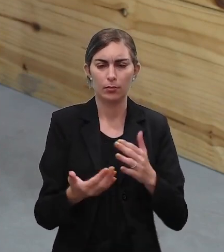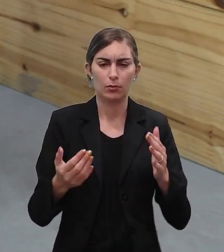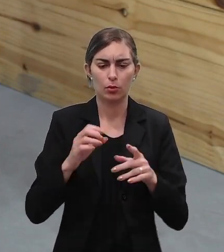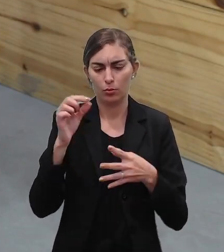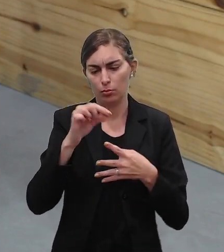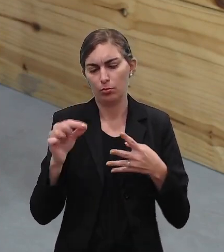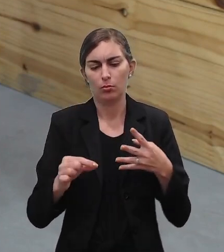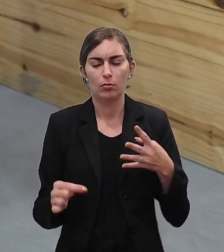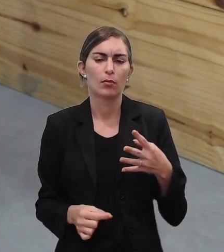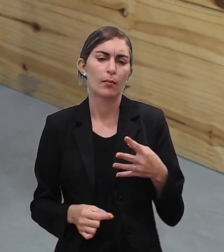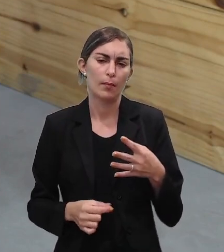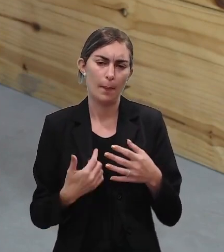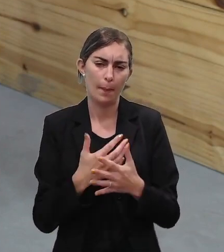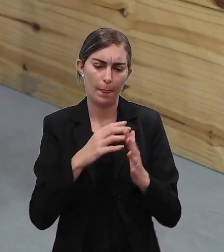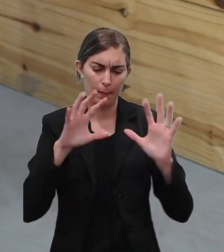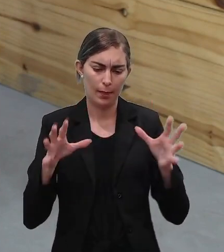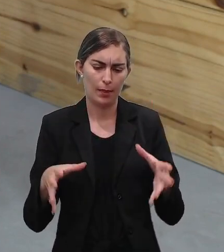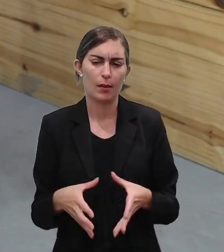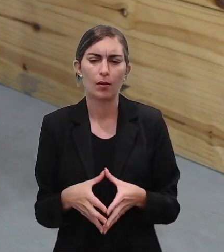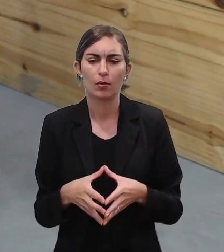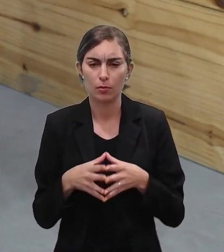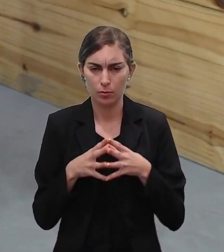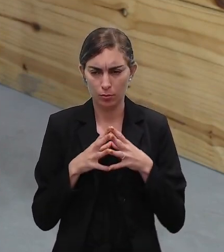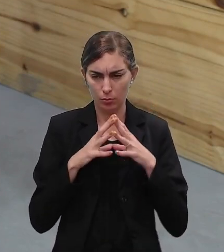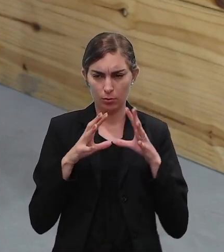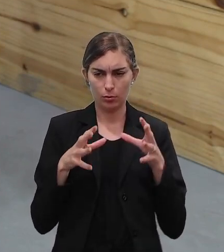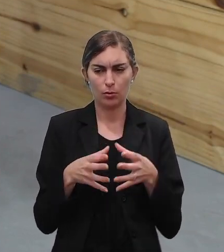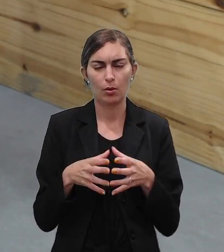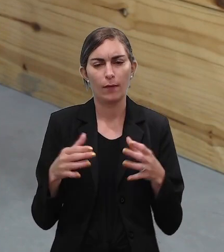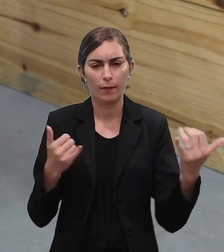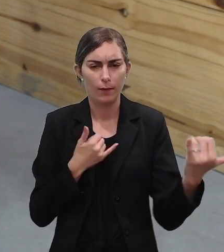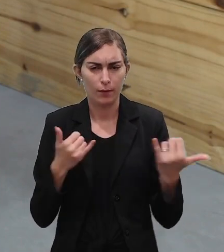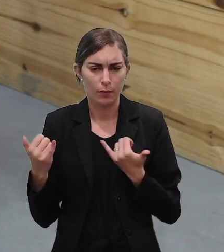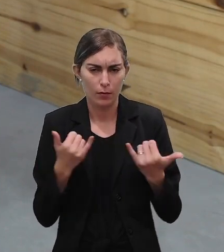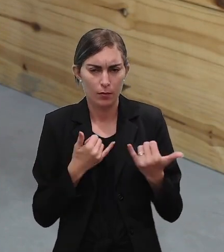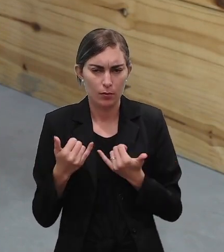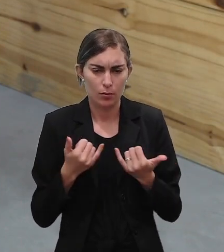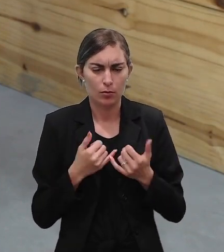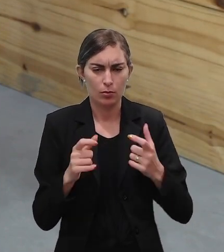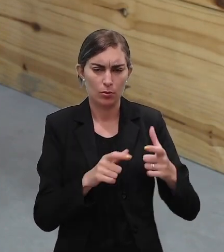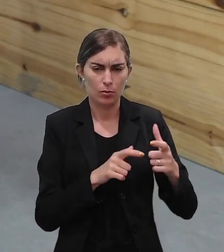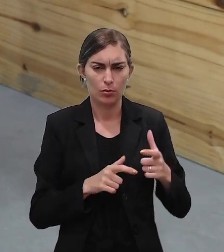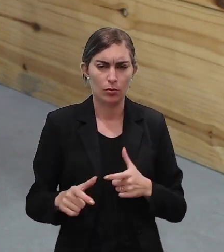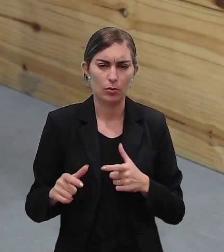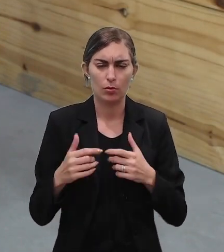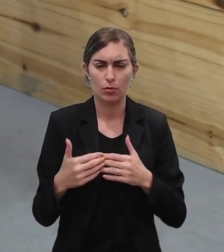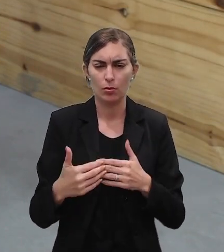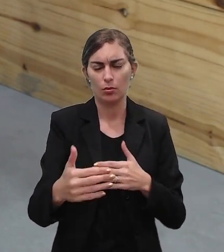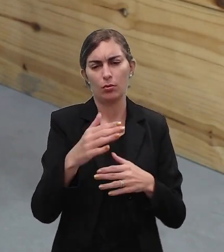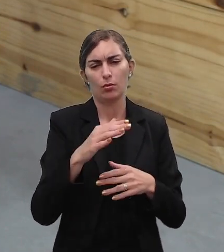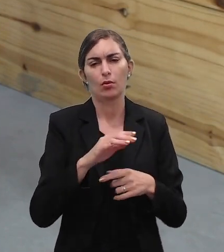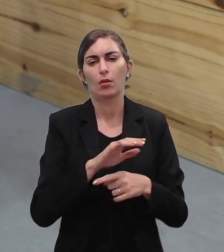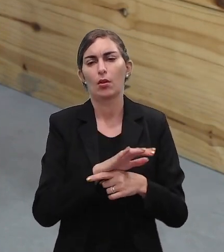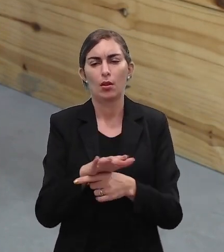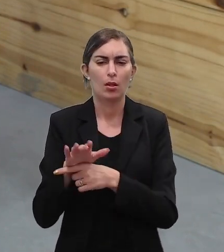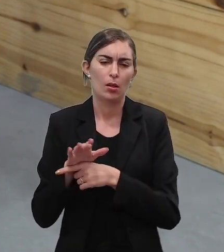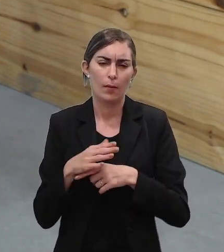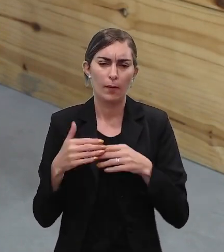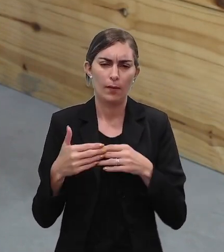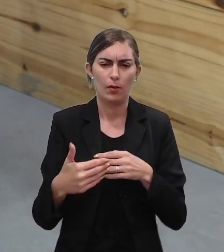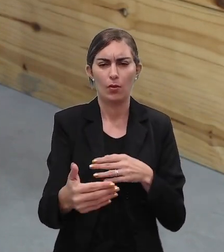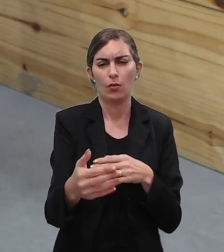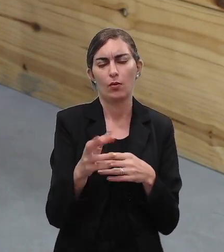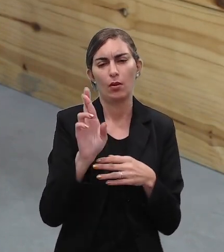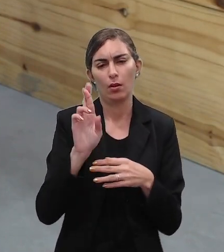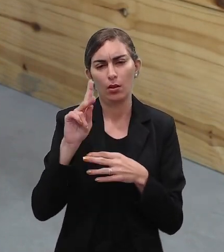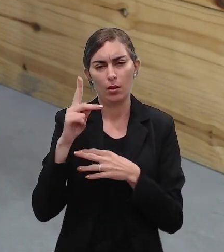subsistemas, eles são isso. Um conjunto, um conglomerado de informações e de setores que vão dar subsídios para os